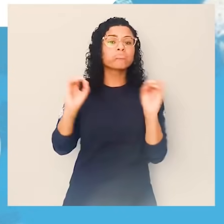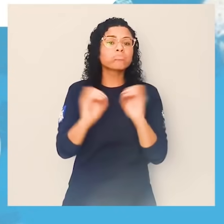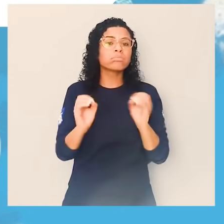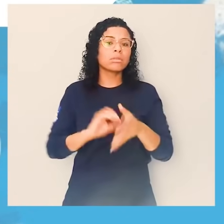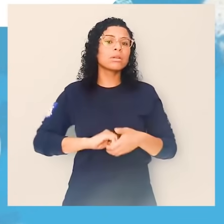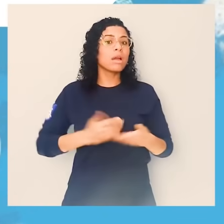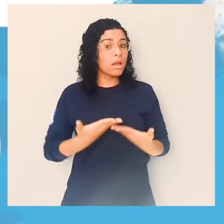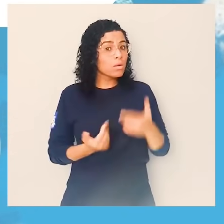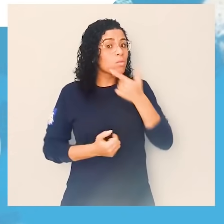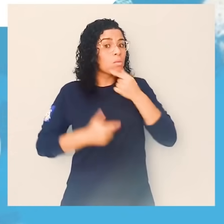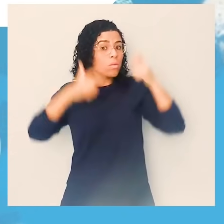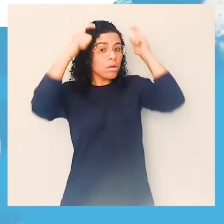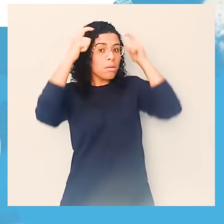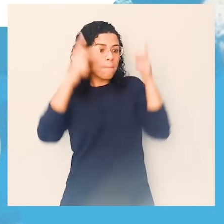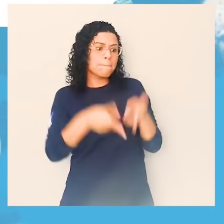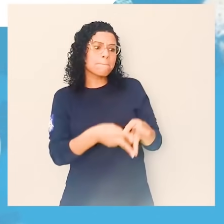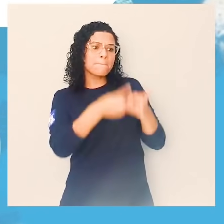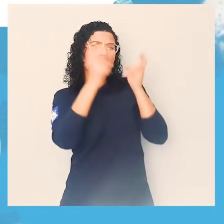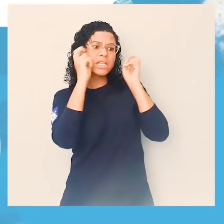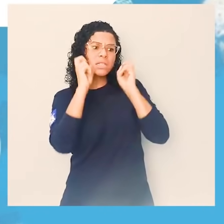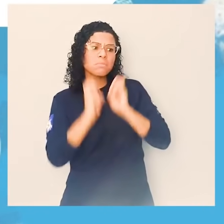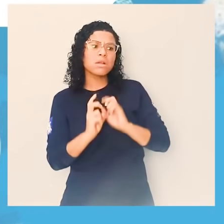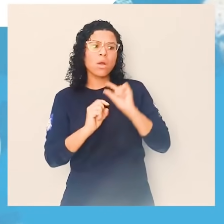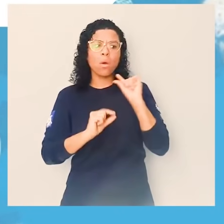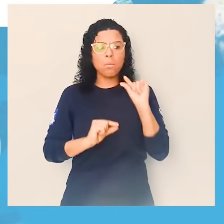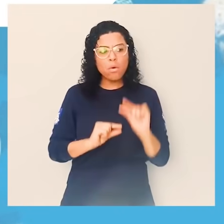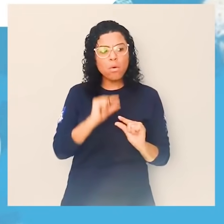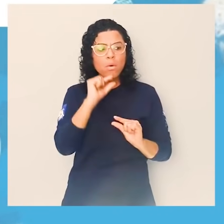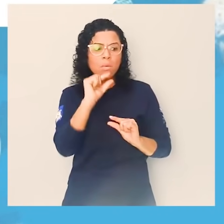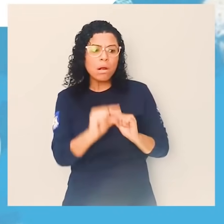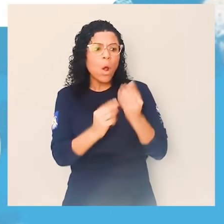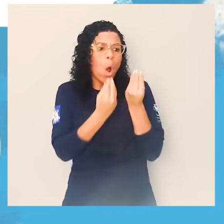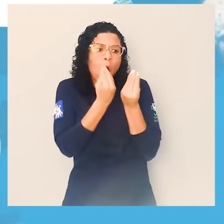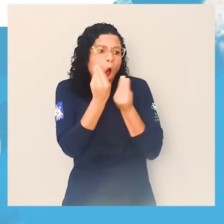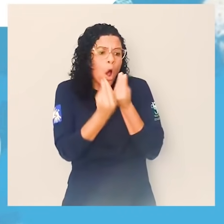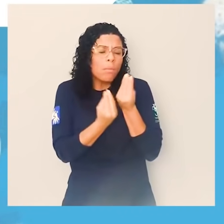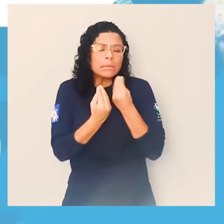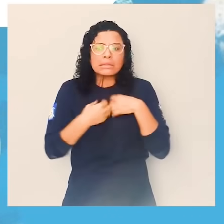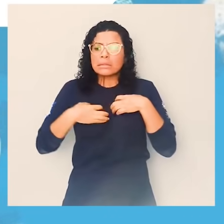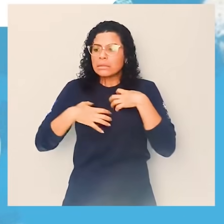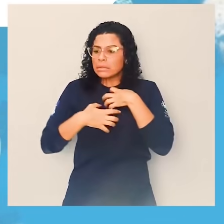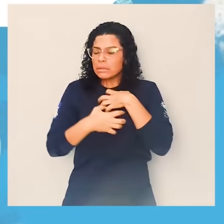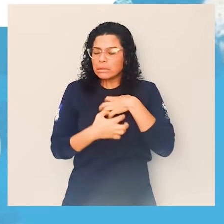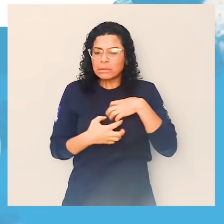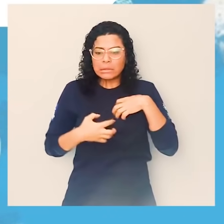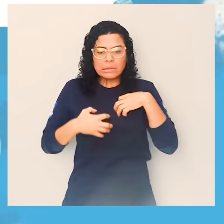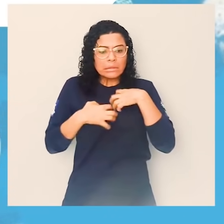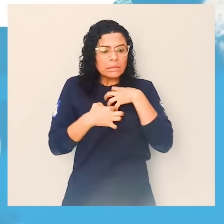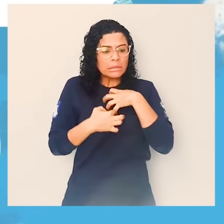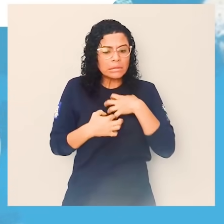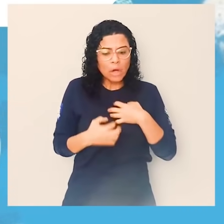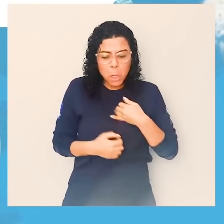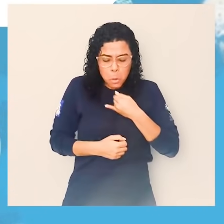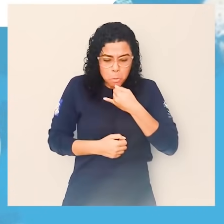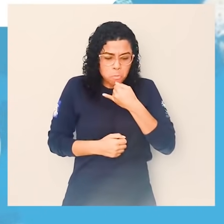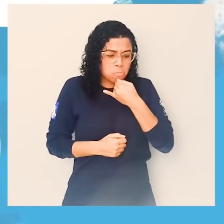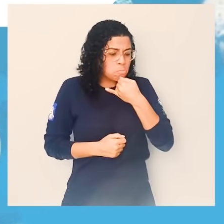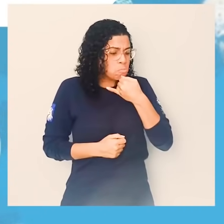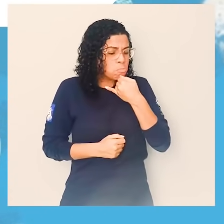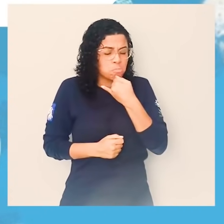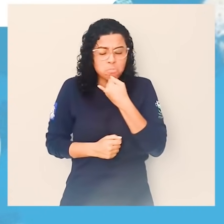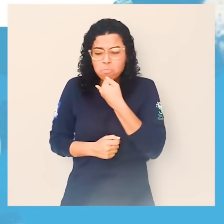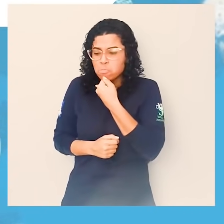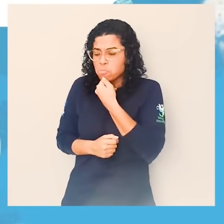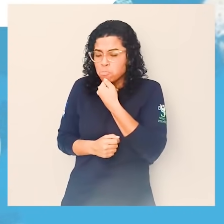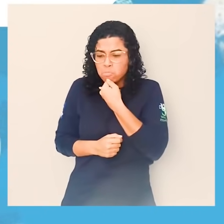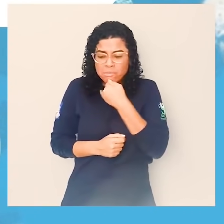percebendo devagar o que ele tinha feito com seu povo. Aí deu nele uma coisa no coração, uma